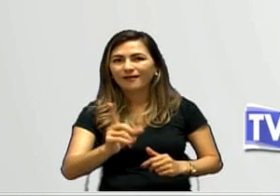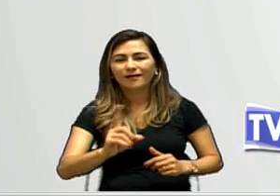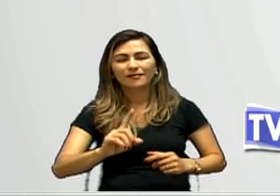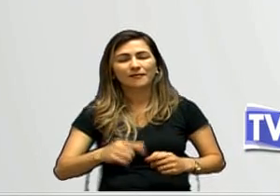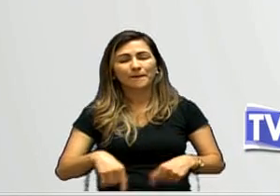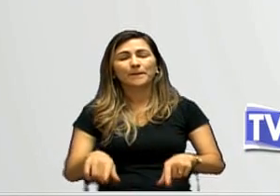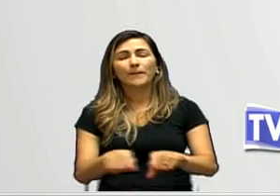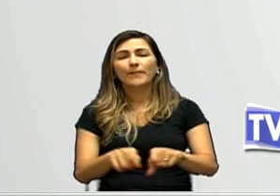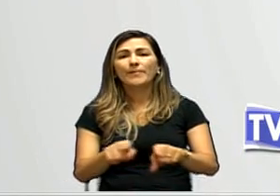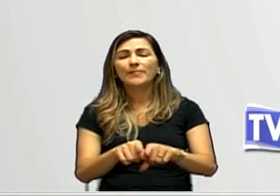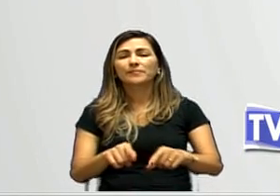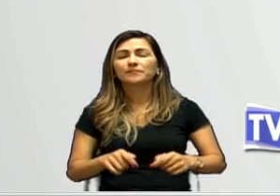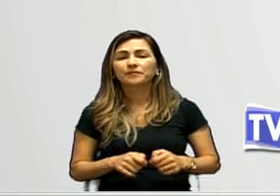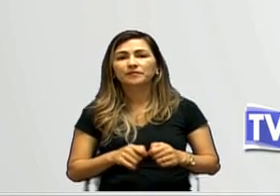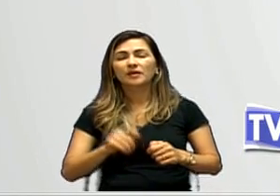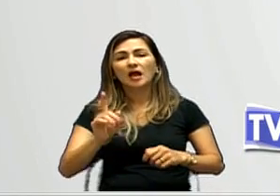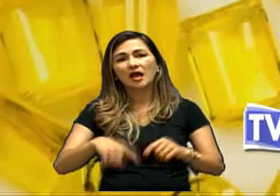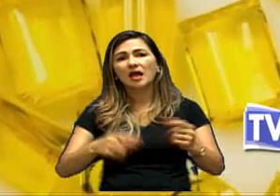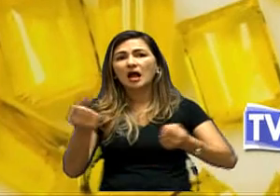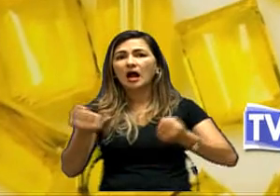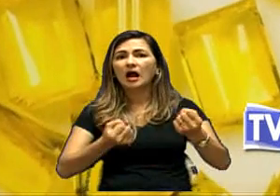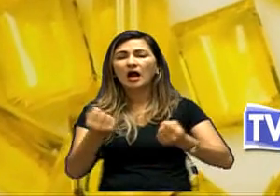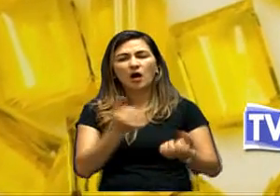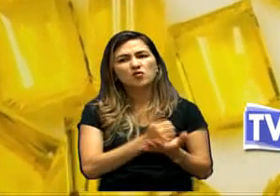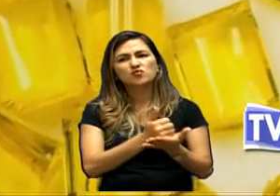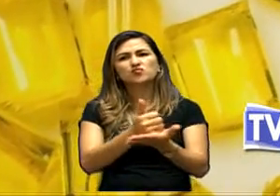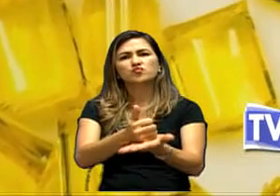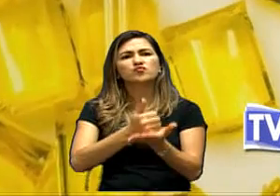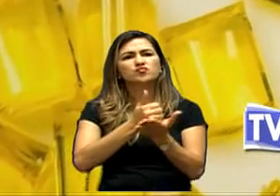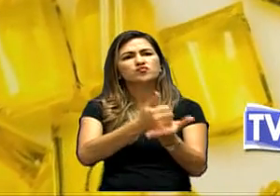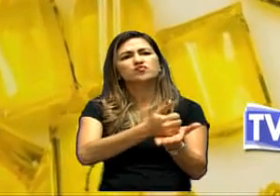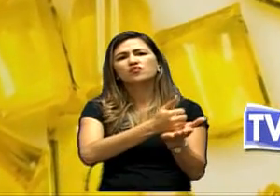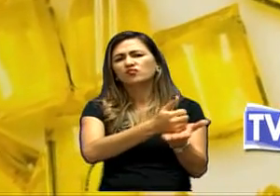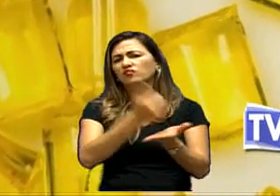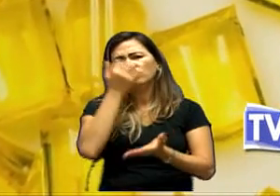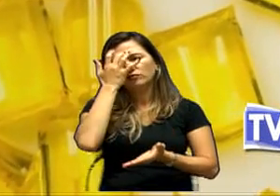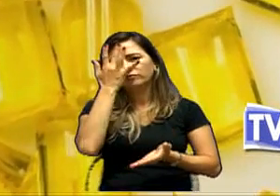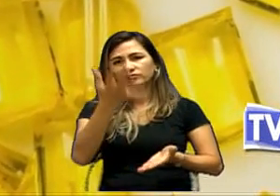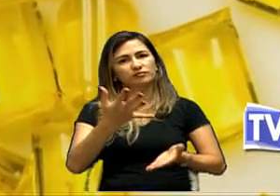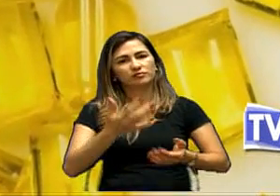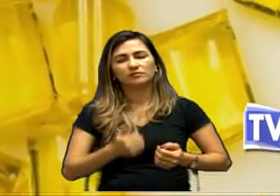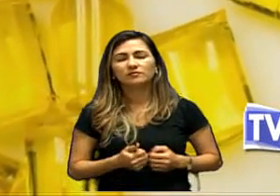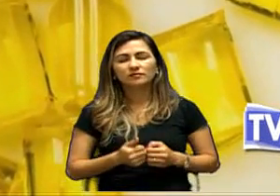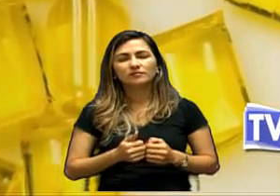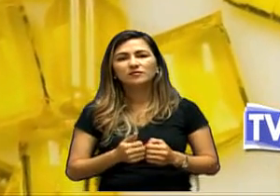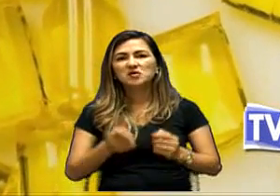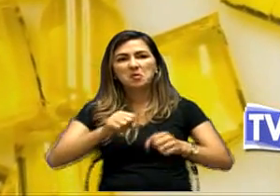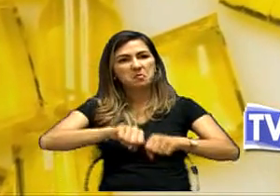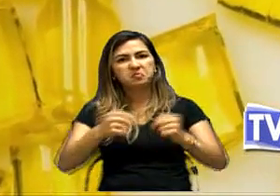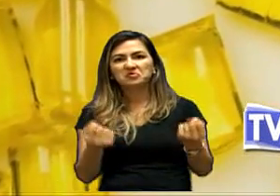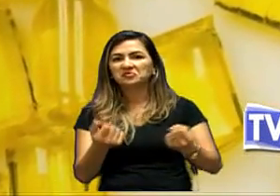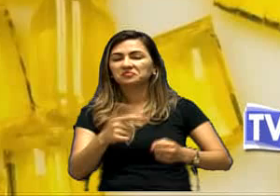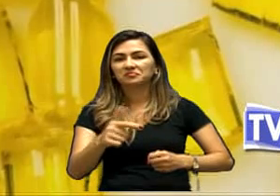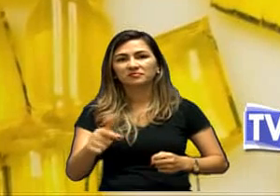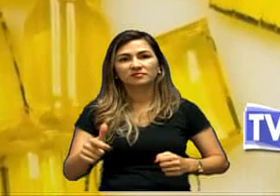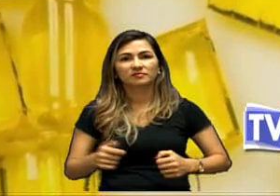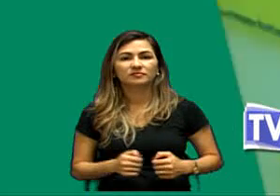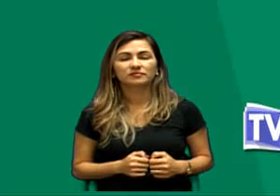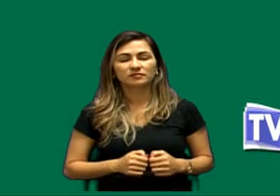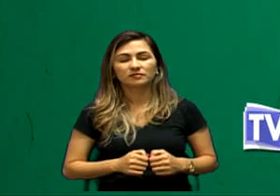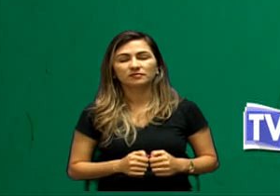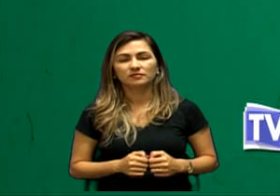e facilidade de transporte e processamento. De maneira geral, os plásticos podem ser classificados em termoplásticos ou